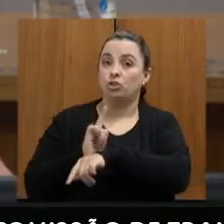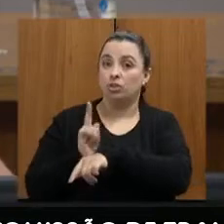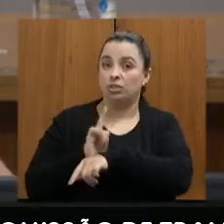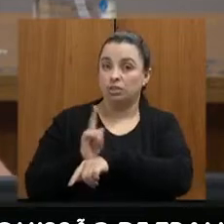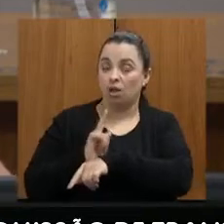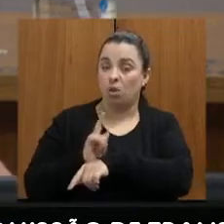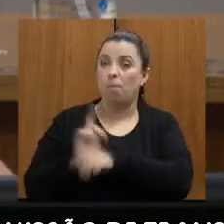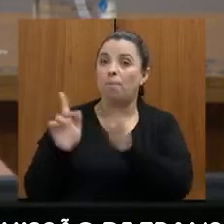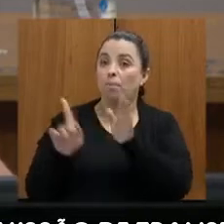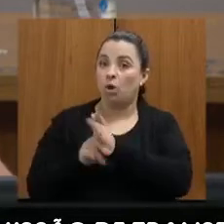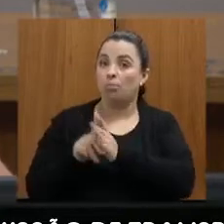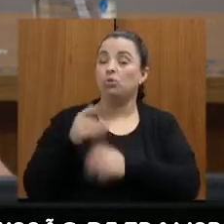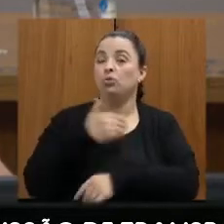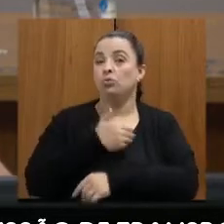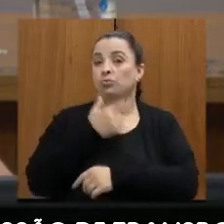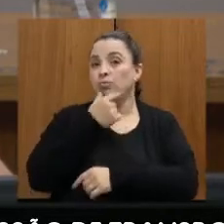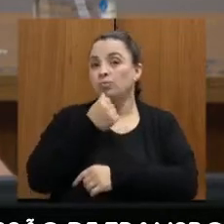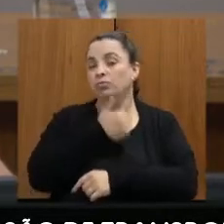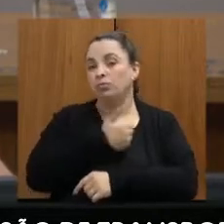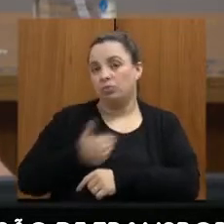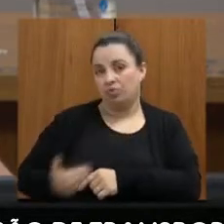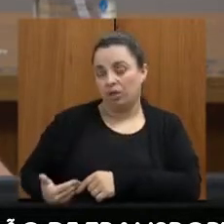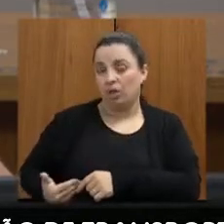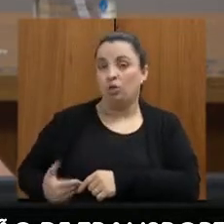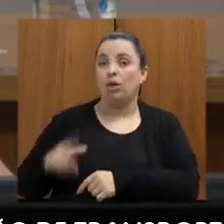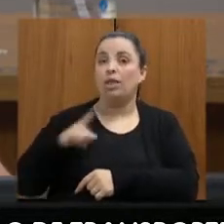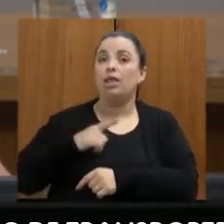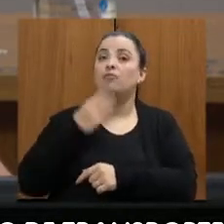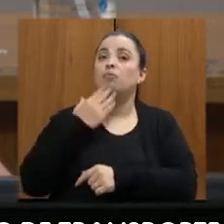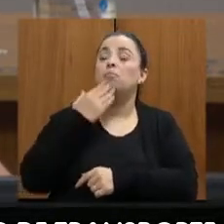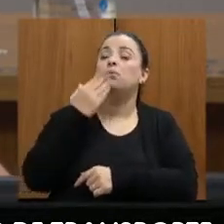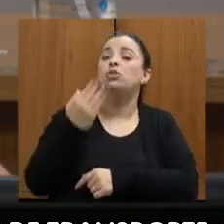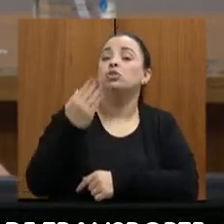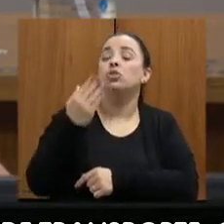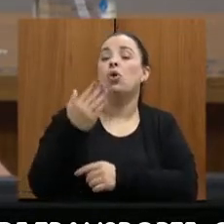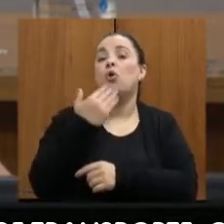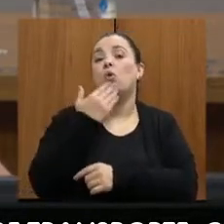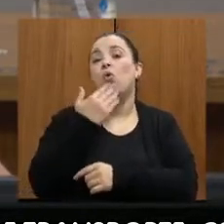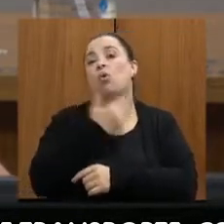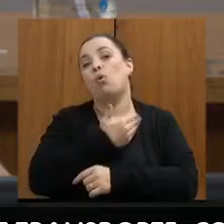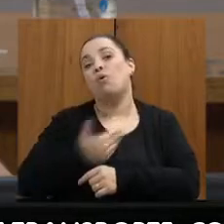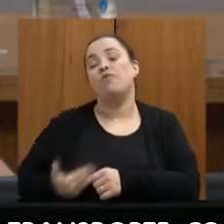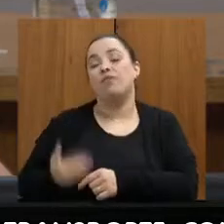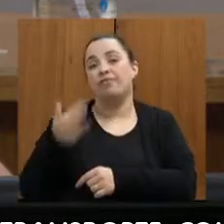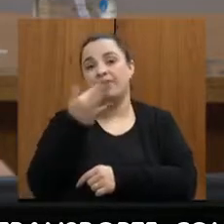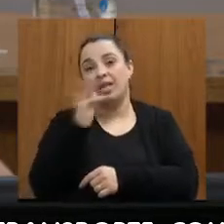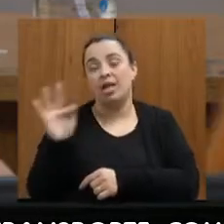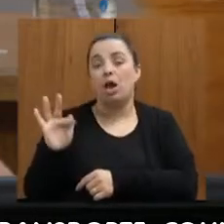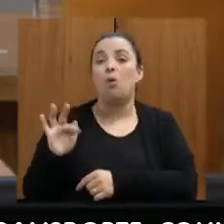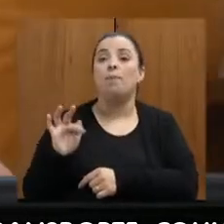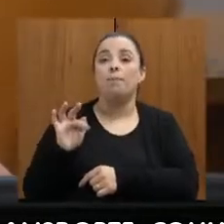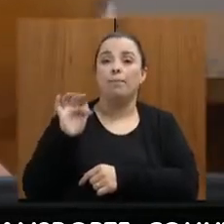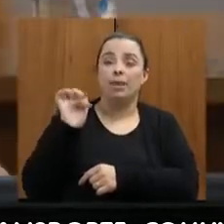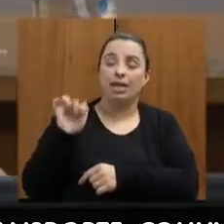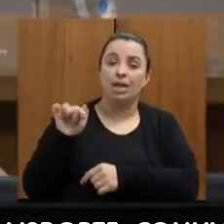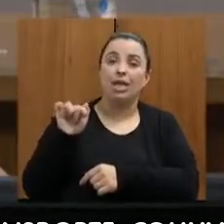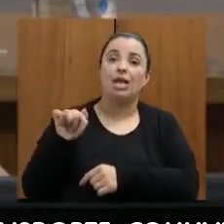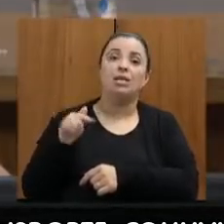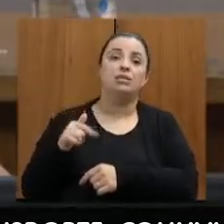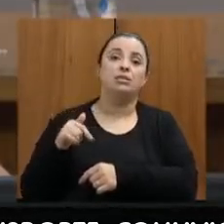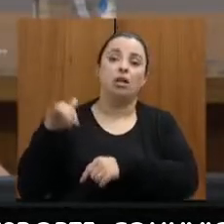para junto ao Governo Federal para que Essas atividades a antigos e melhorados